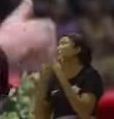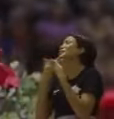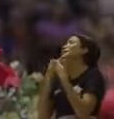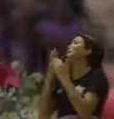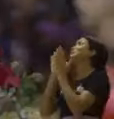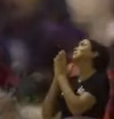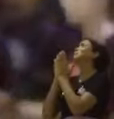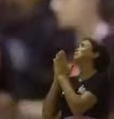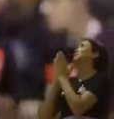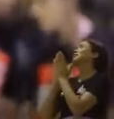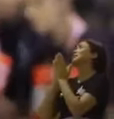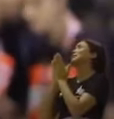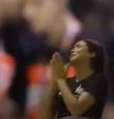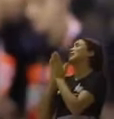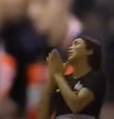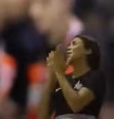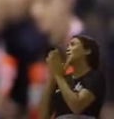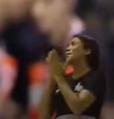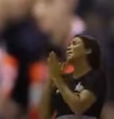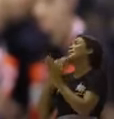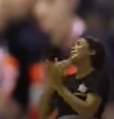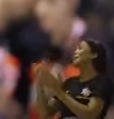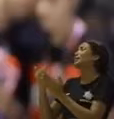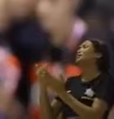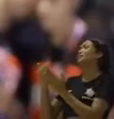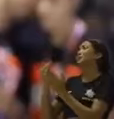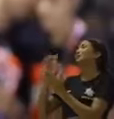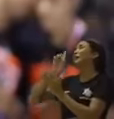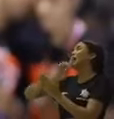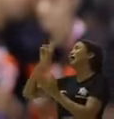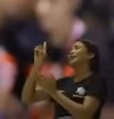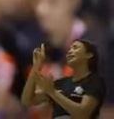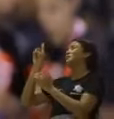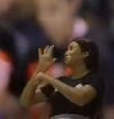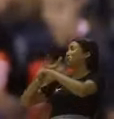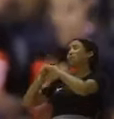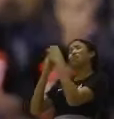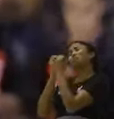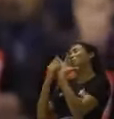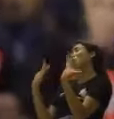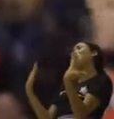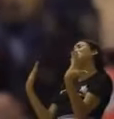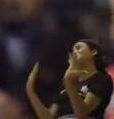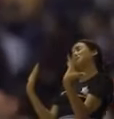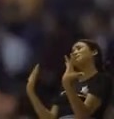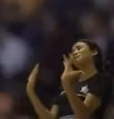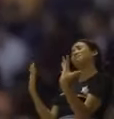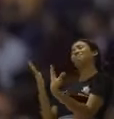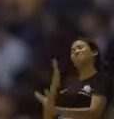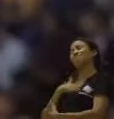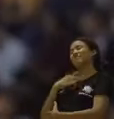curá-lo. E o Senhor não curou. Saiba que eu não sou o pai dele.